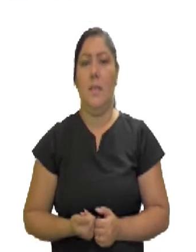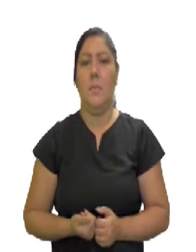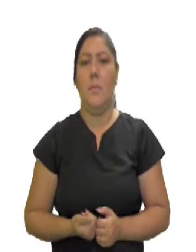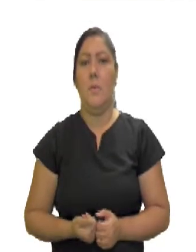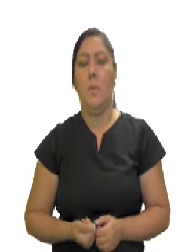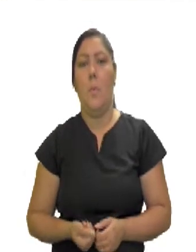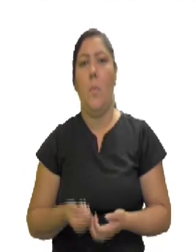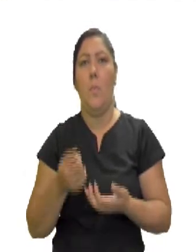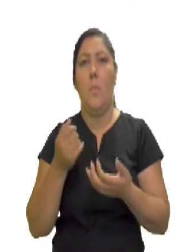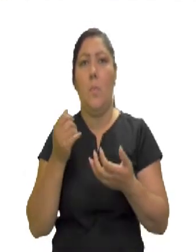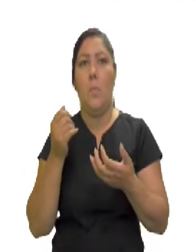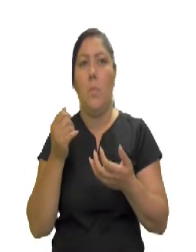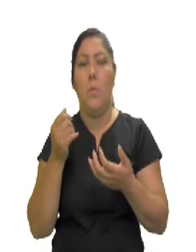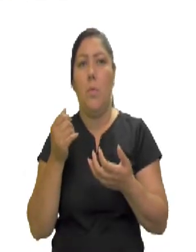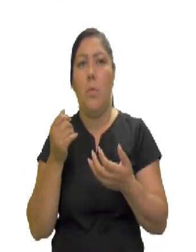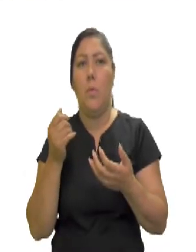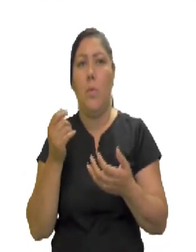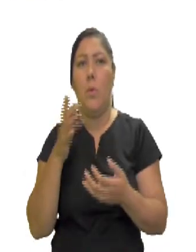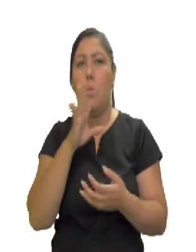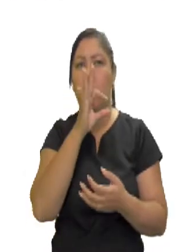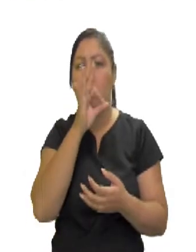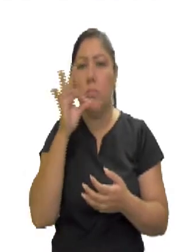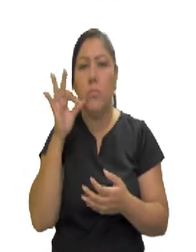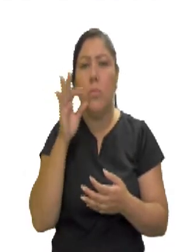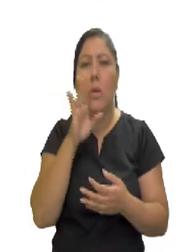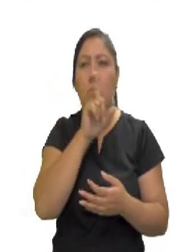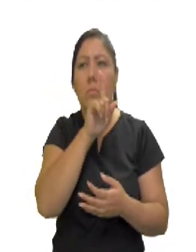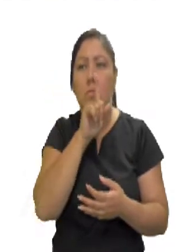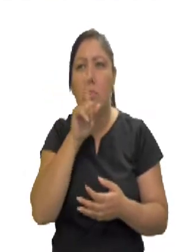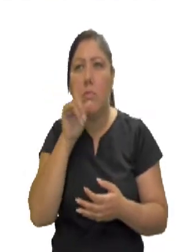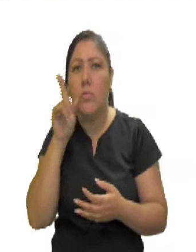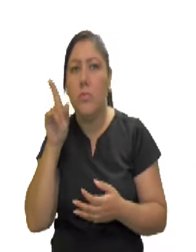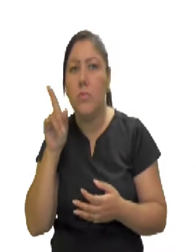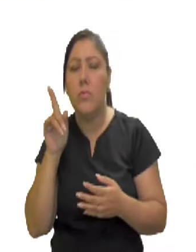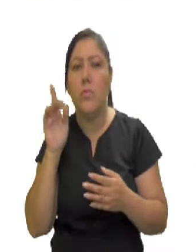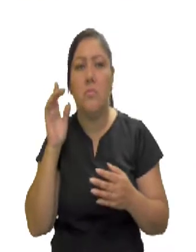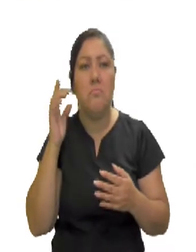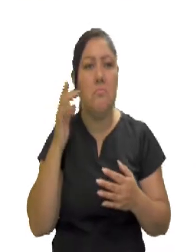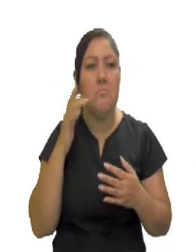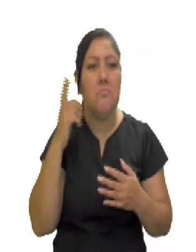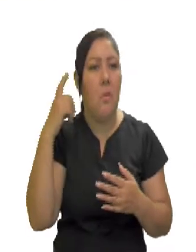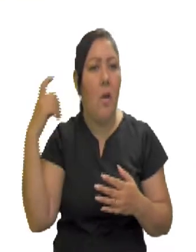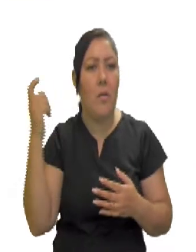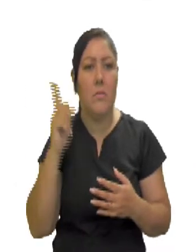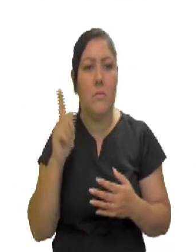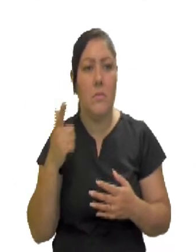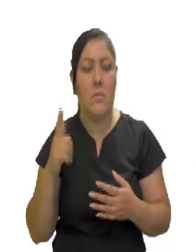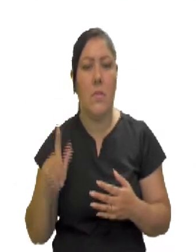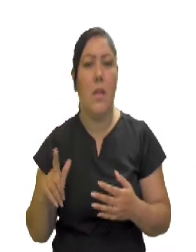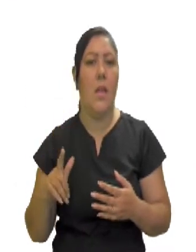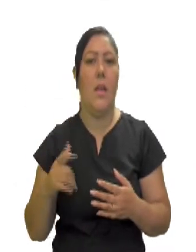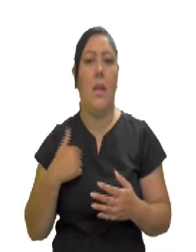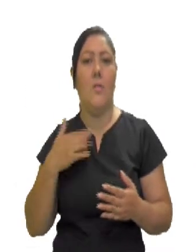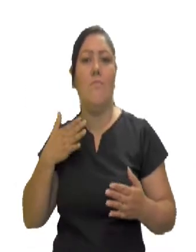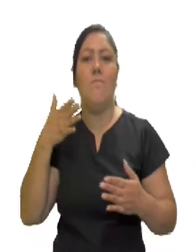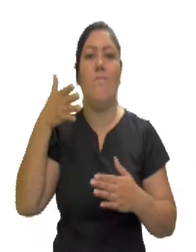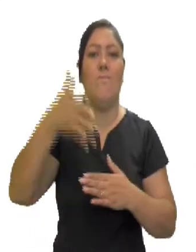eu cheguei e fiz um barulho, fiz um movimento, mas no sentido figurativo, quebrei.